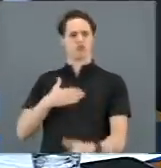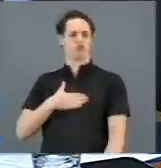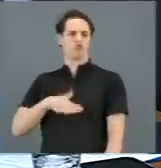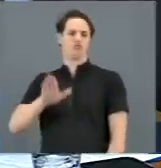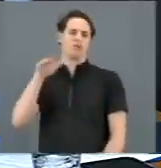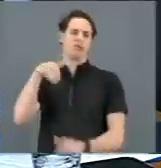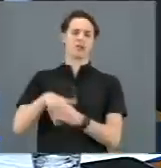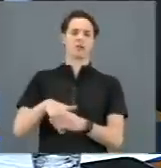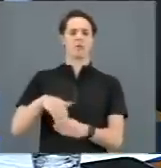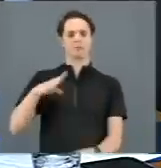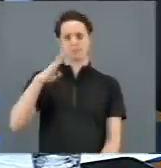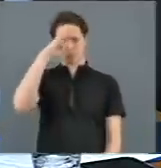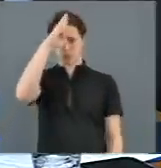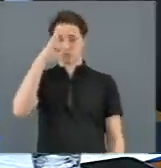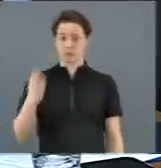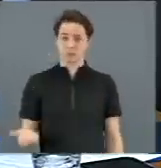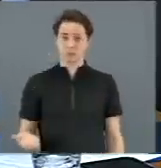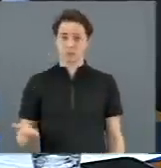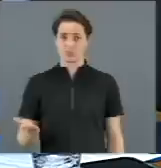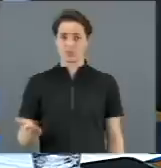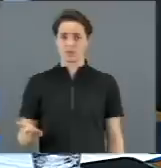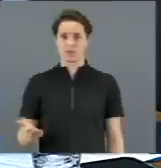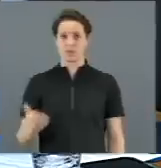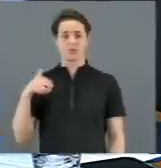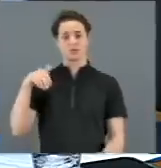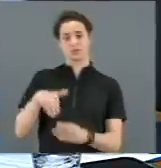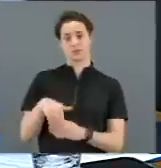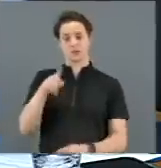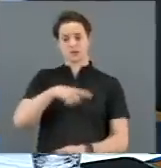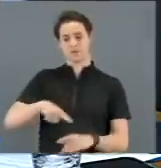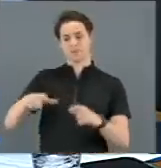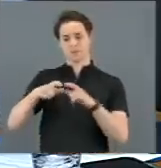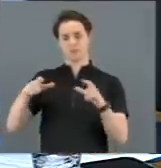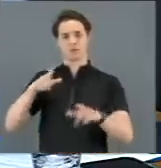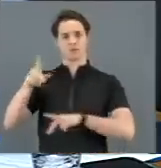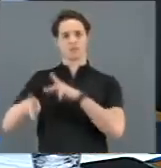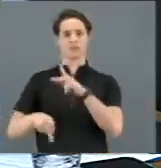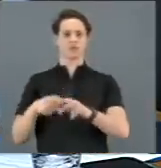Bolsonaro, eleito nos braços do povo.